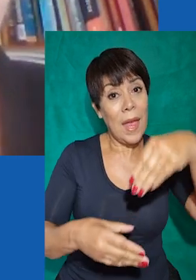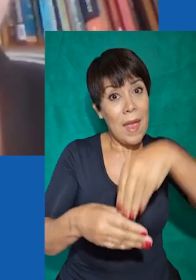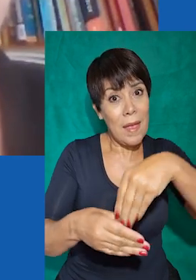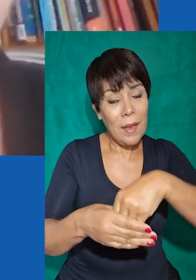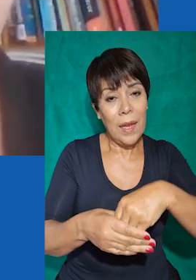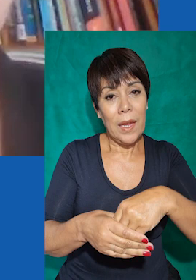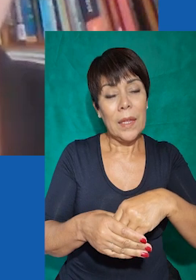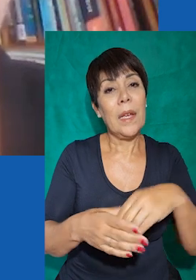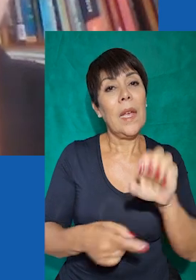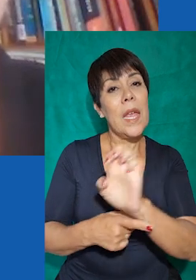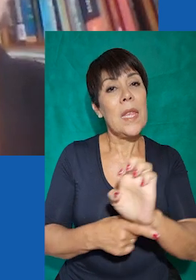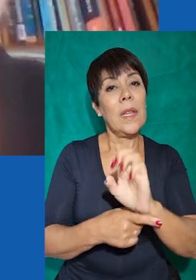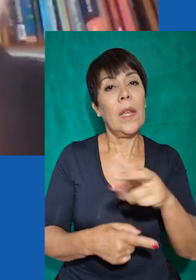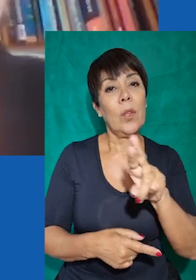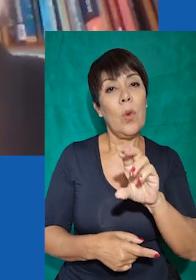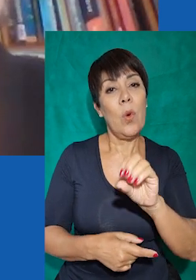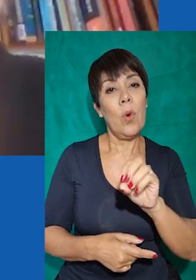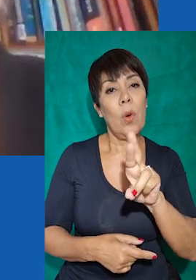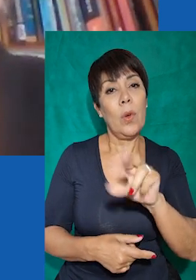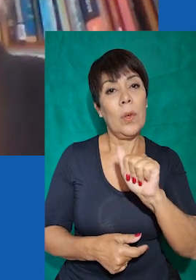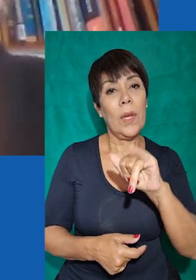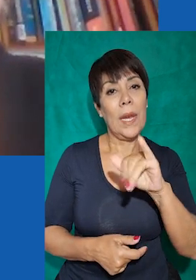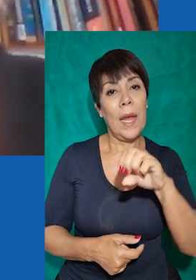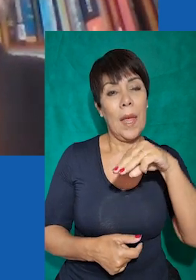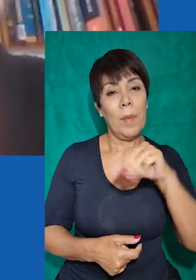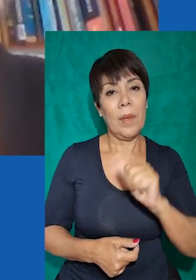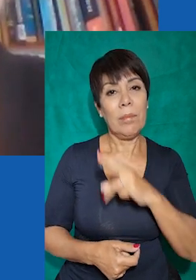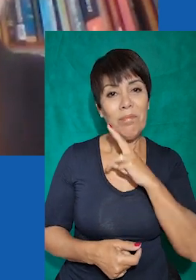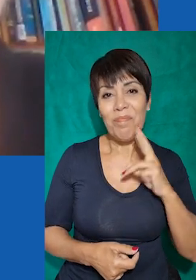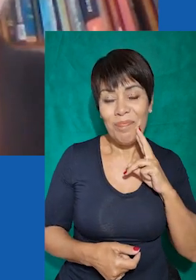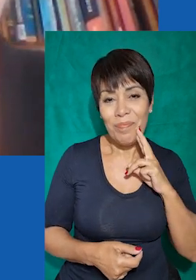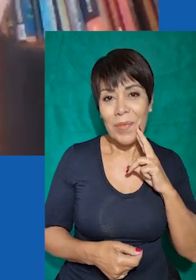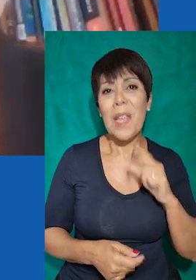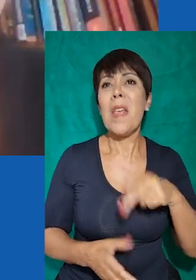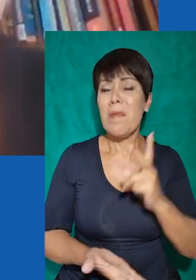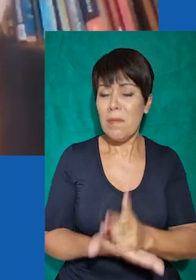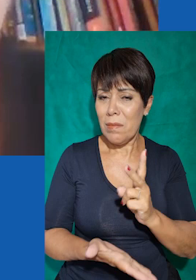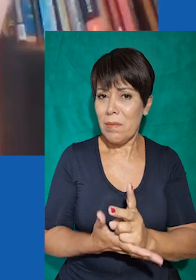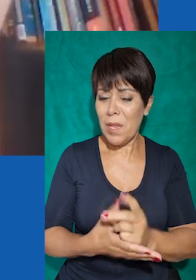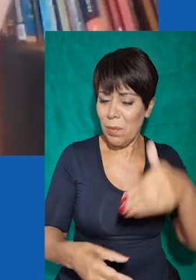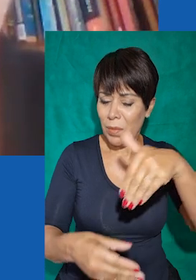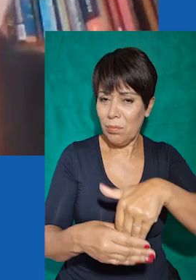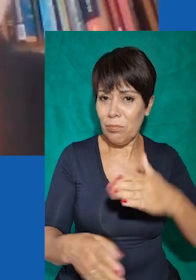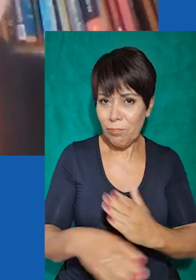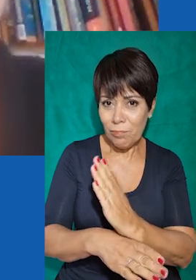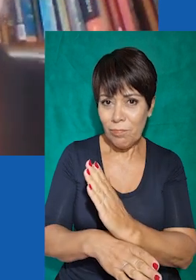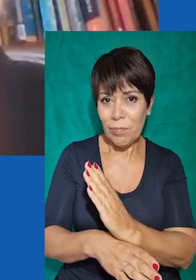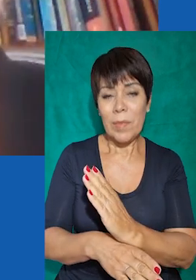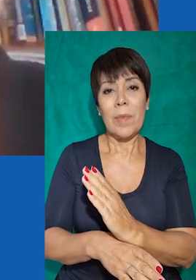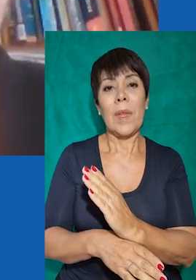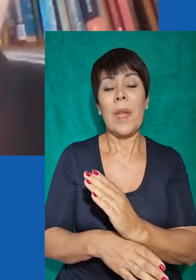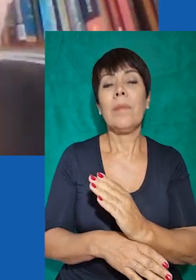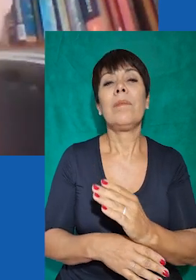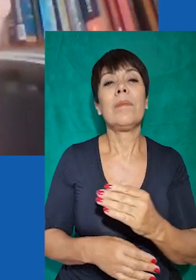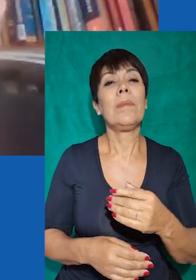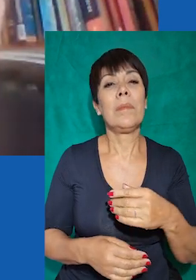um estado que é conhecido por eleger sempre parlamentares anti-indígenas, né? Então, é um feito. E